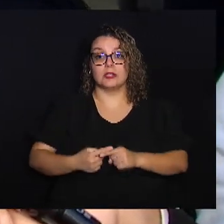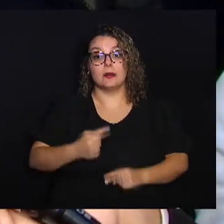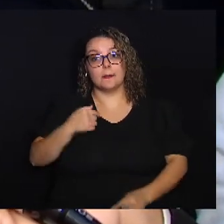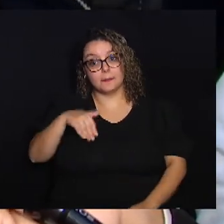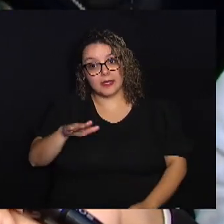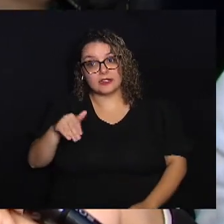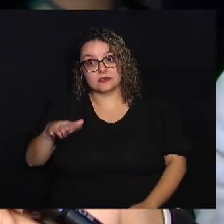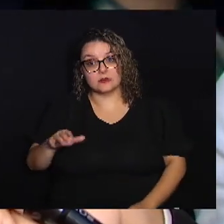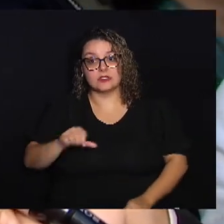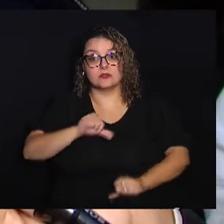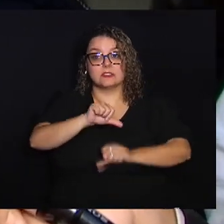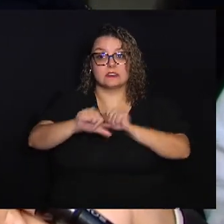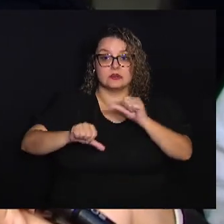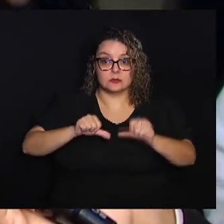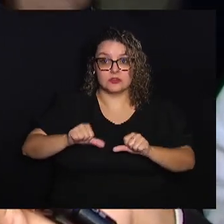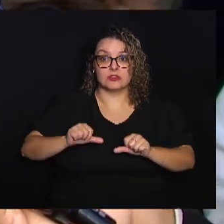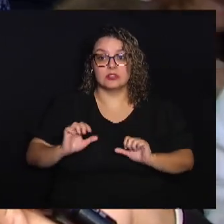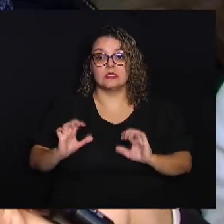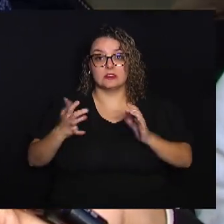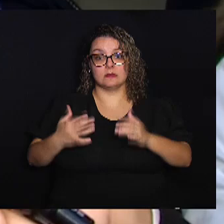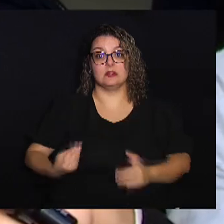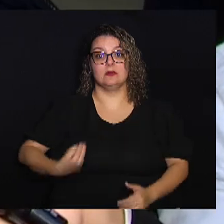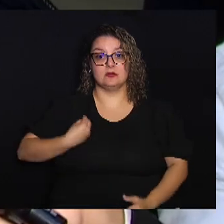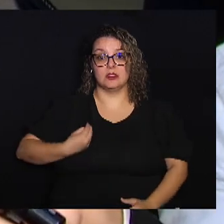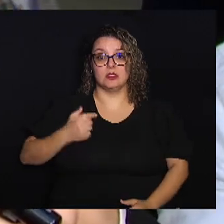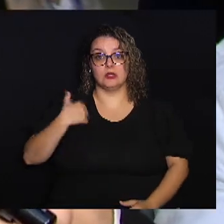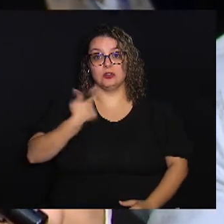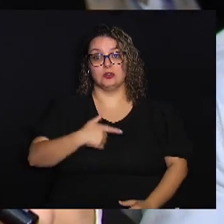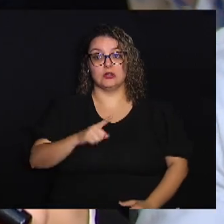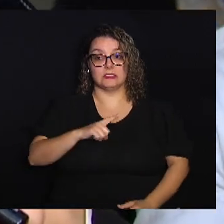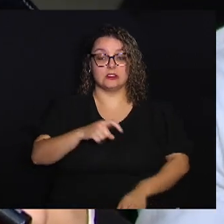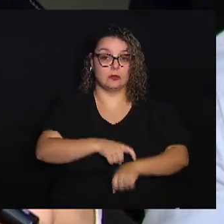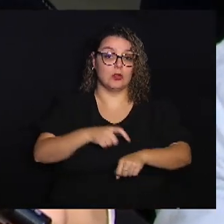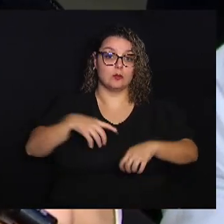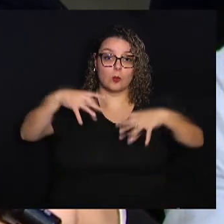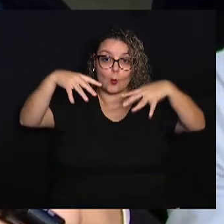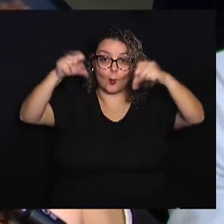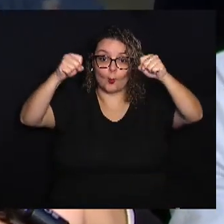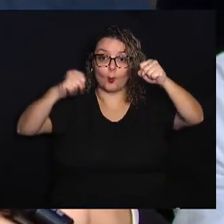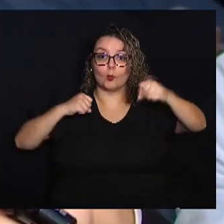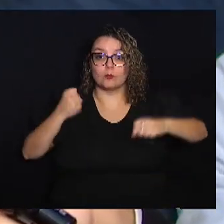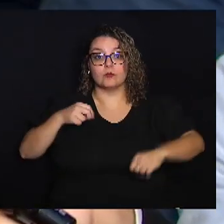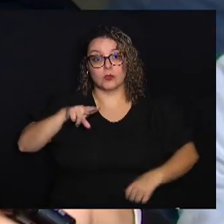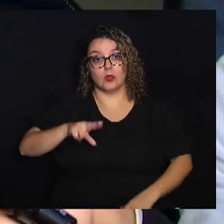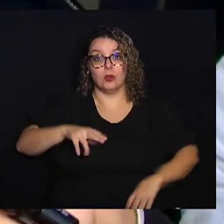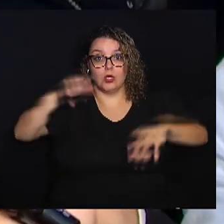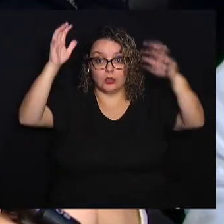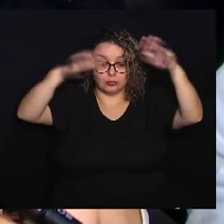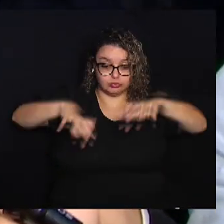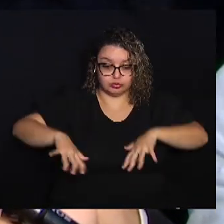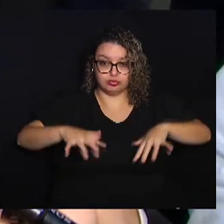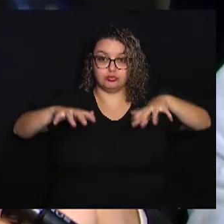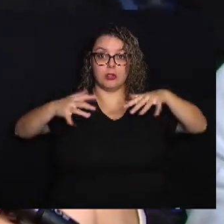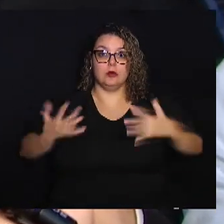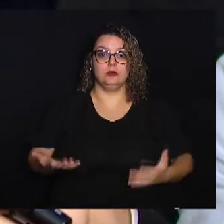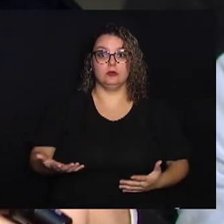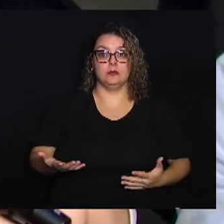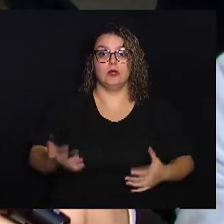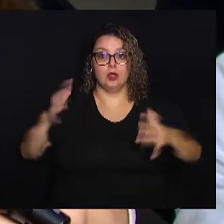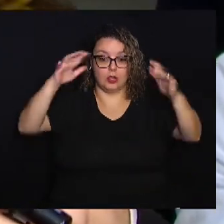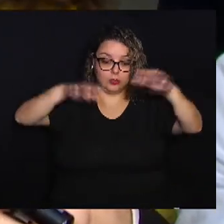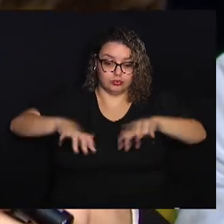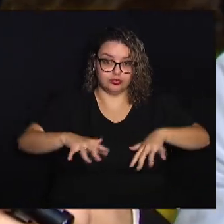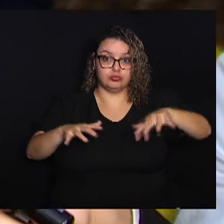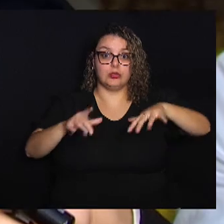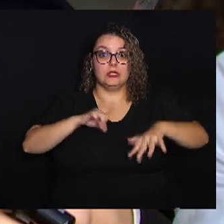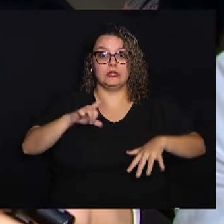essas mudanças climáticas que a gente tem passado, nós vamos ter episódios de secas graves ou de inundações. Então, com inundação você corre o